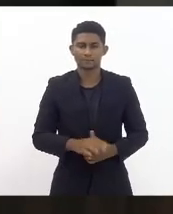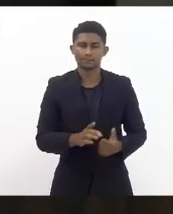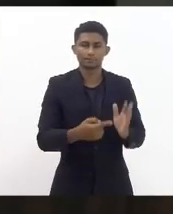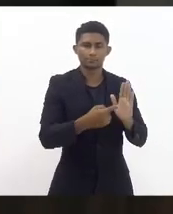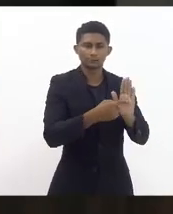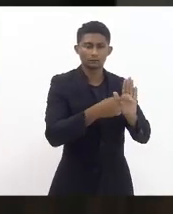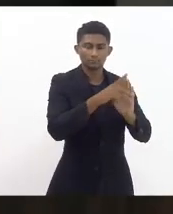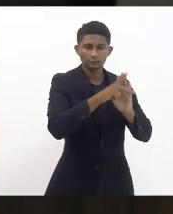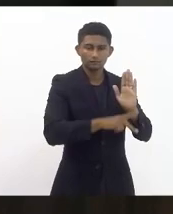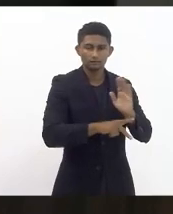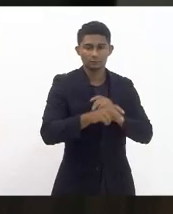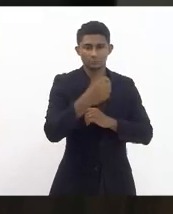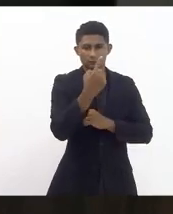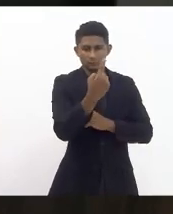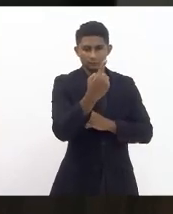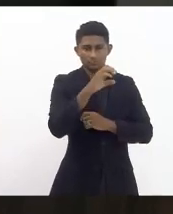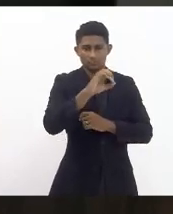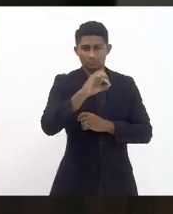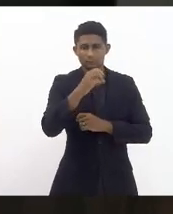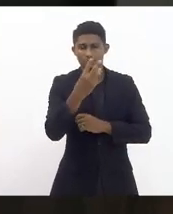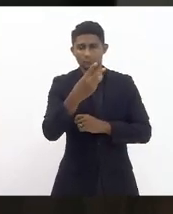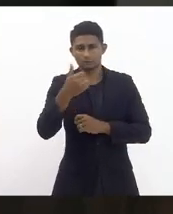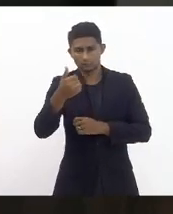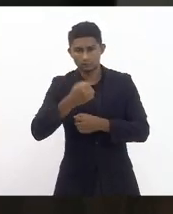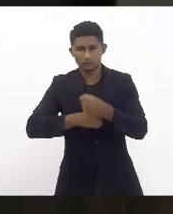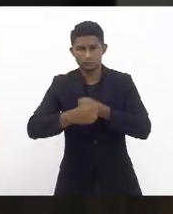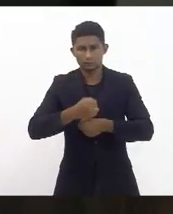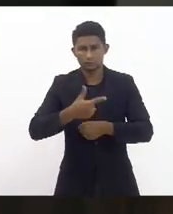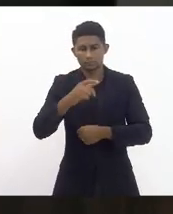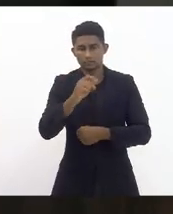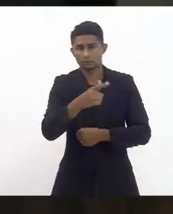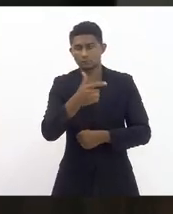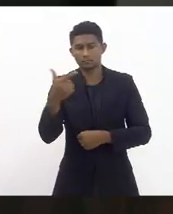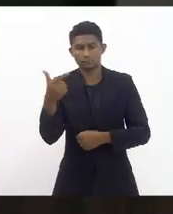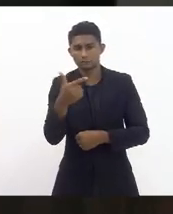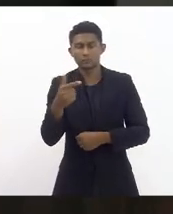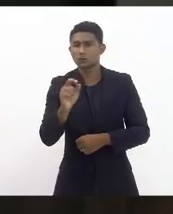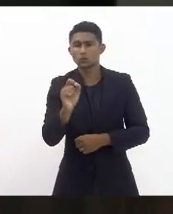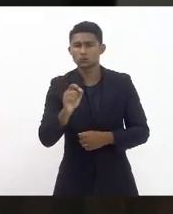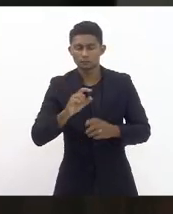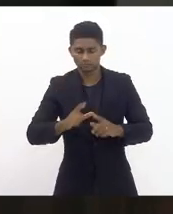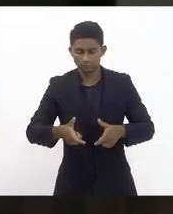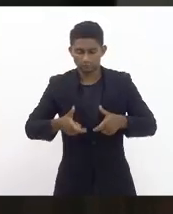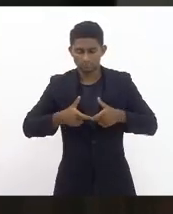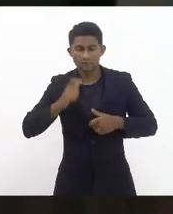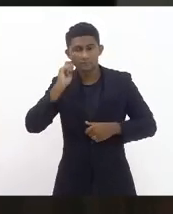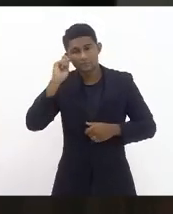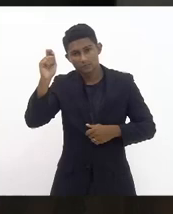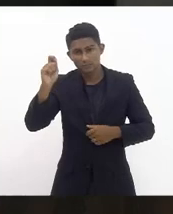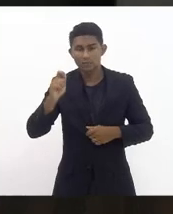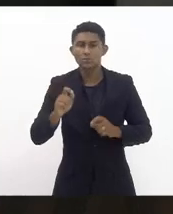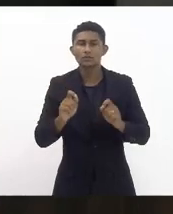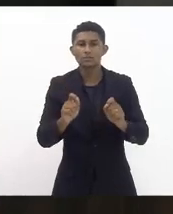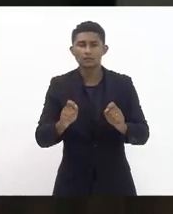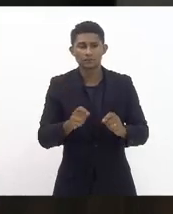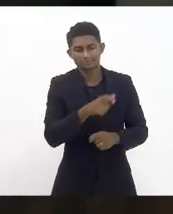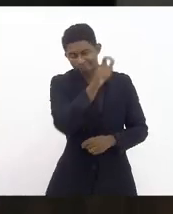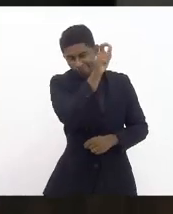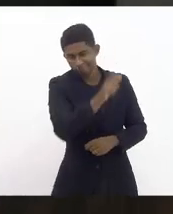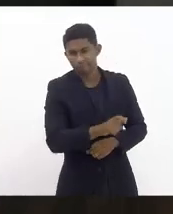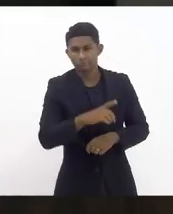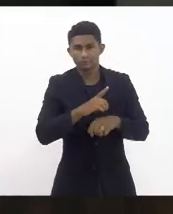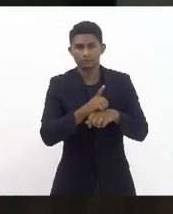Projeto de resolução 1031 de 22, de autoria do deputado Chico Machado. Concede medalha Tiradentes de respectivo diploma ao